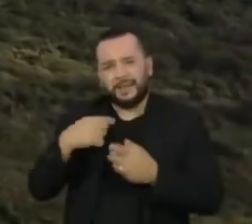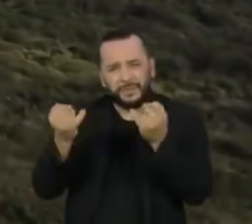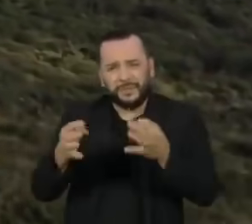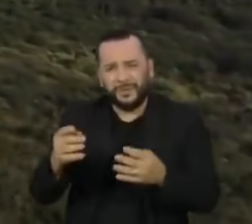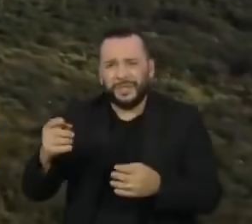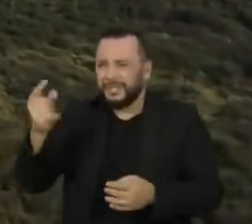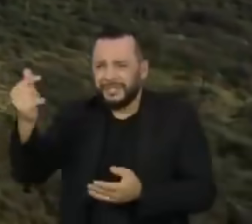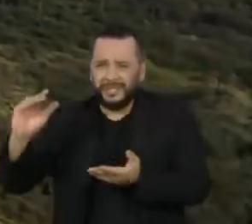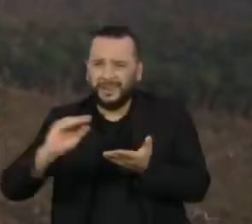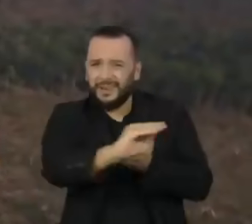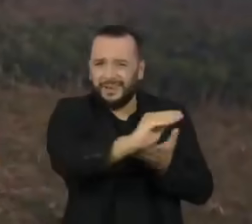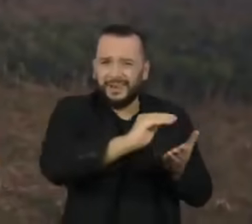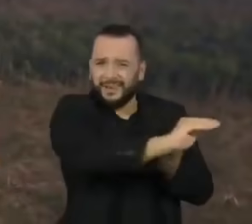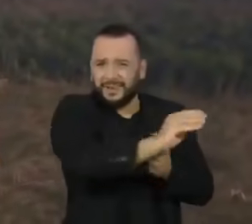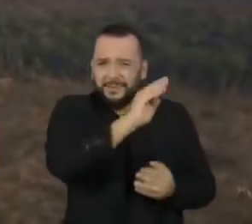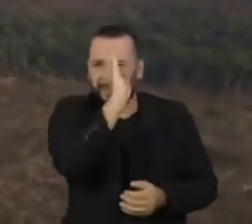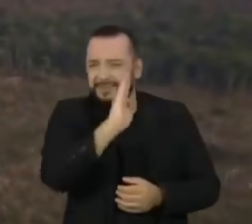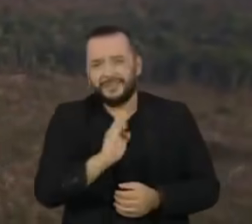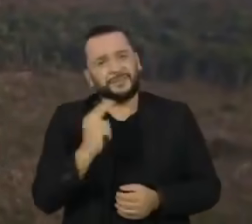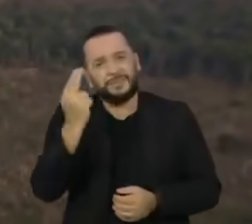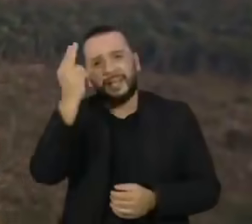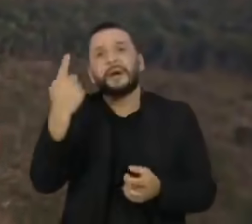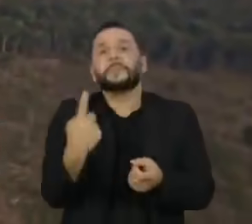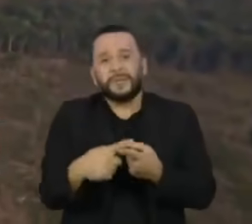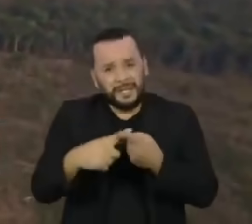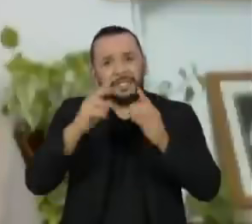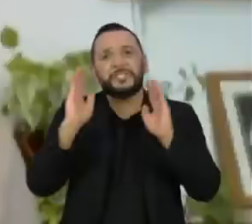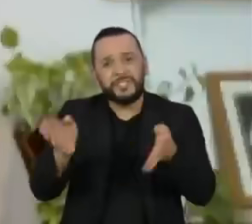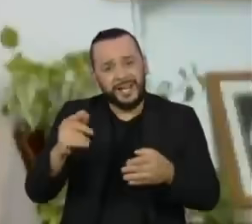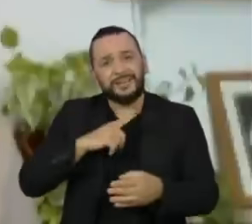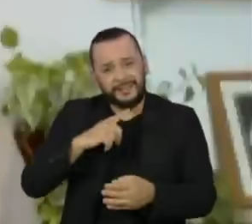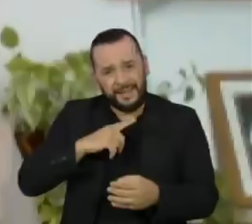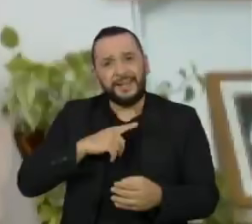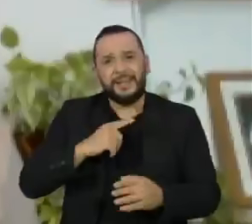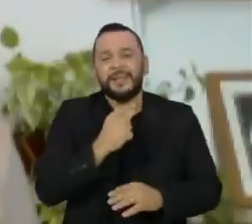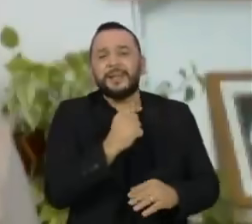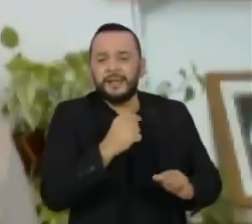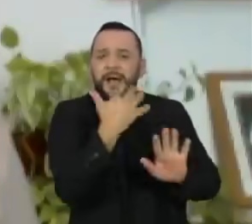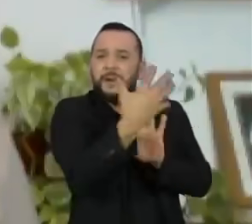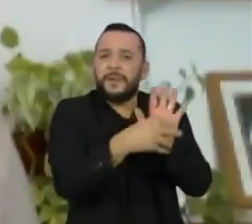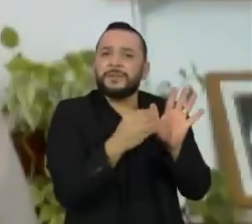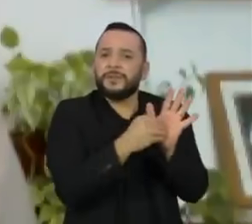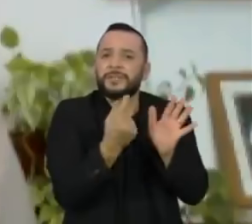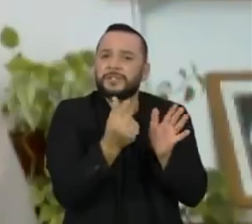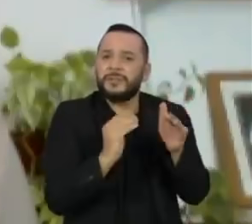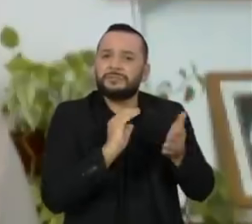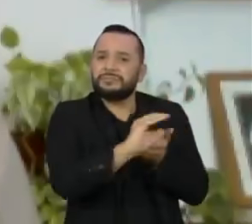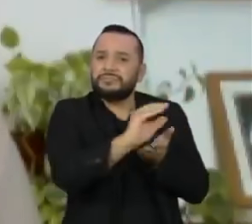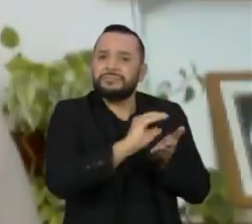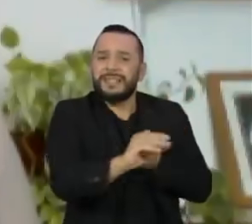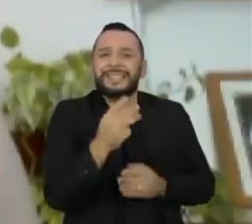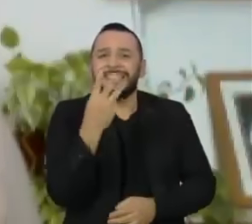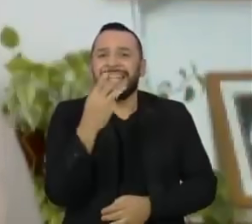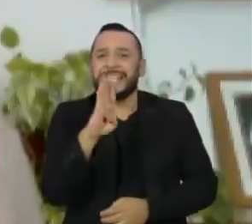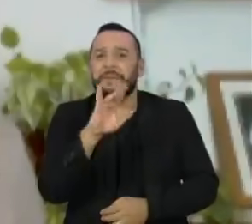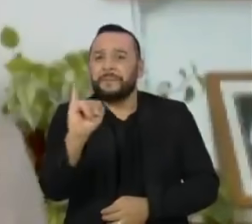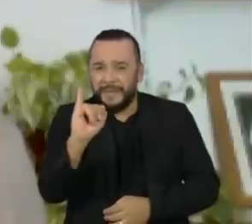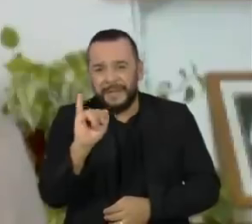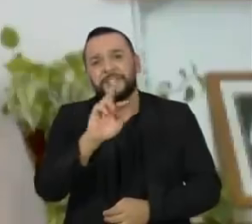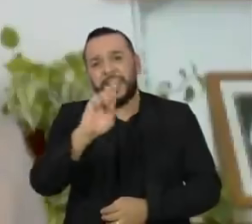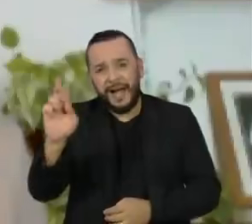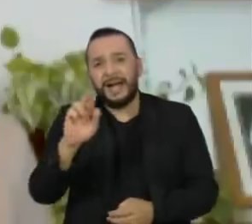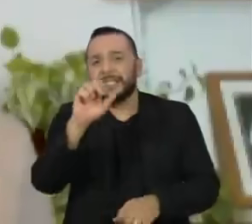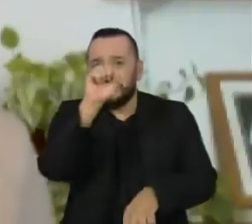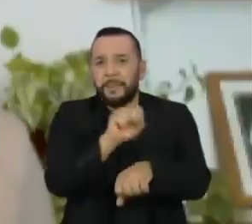Fundo Amazônia tem quase 3 bilhões de reais parados. Por que o Fundo Amazônia é um bom exemplo? Porque tem dinheiro